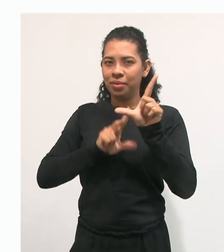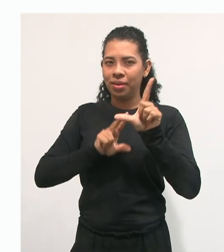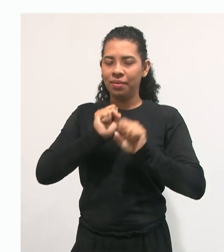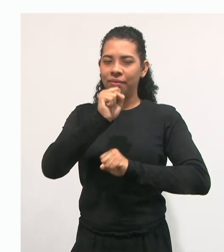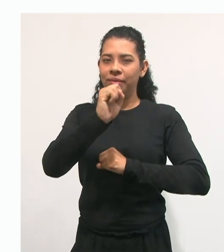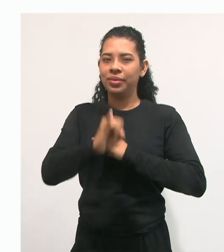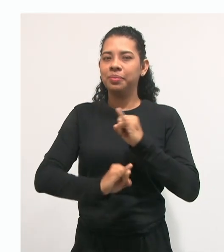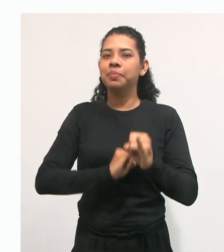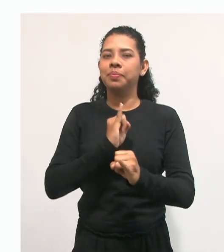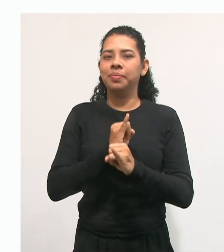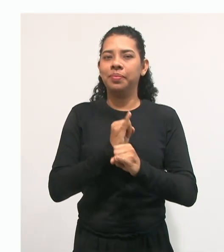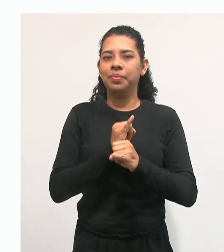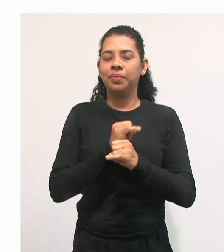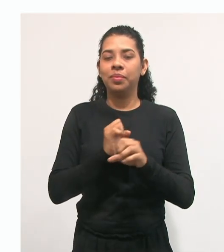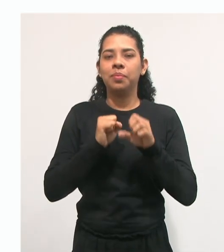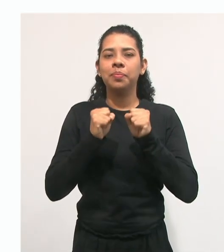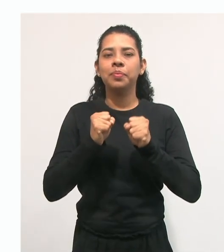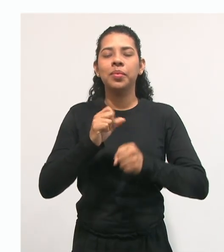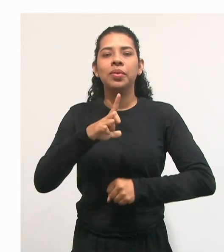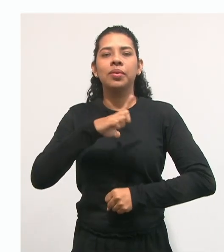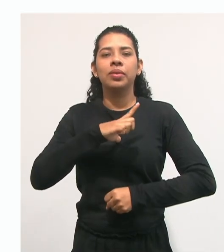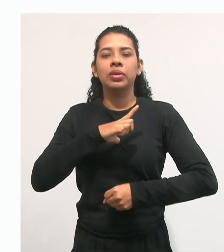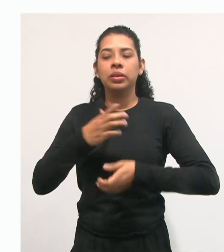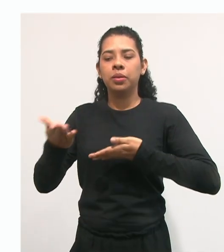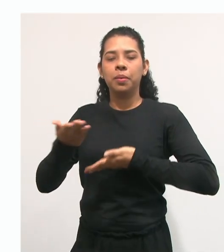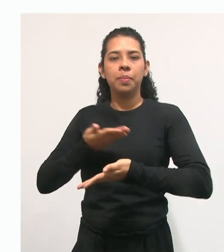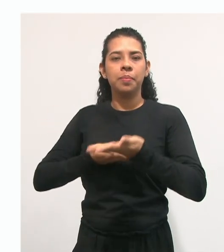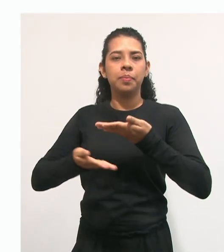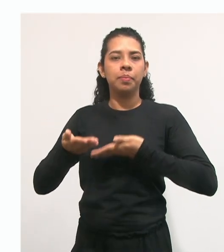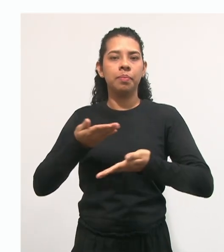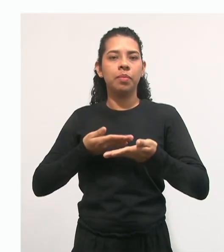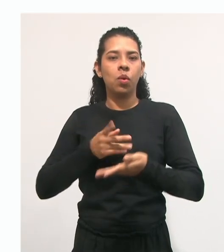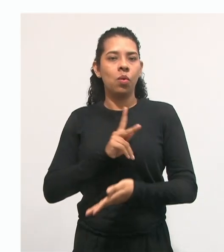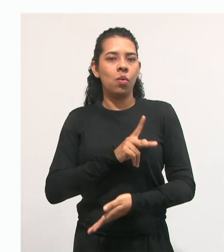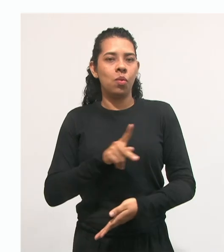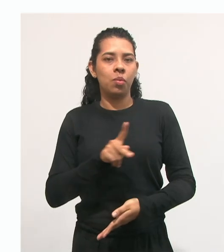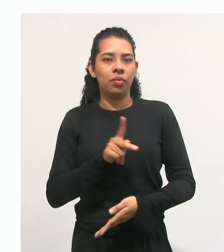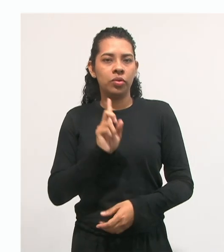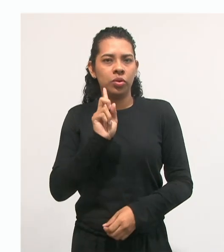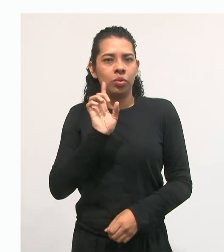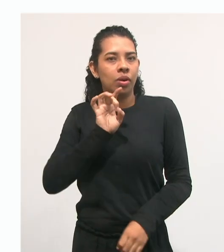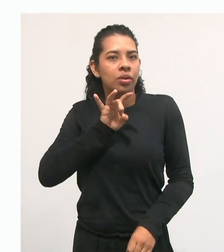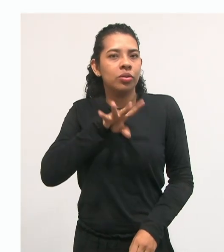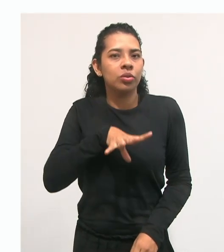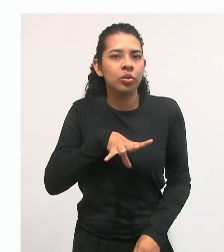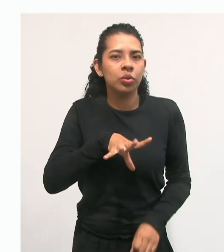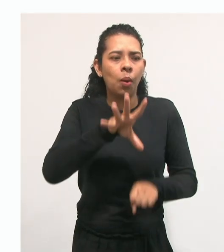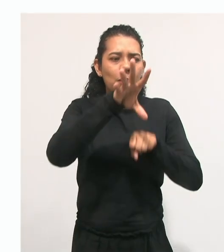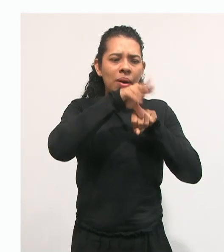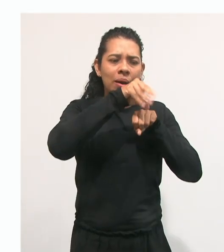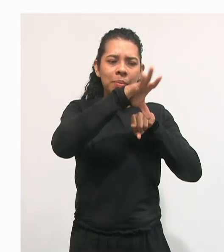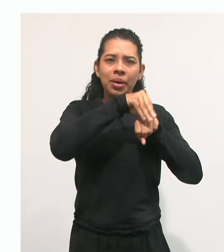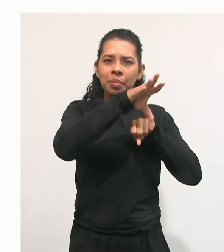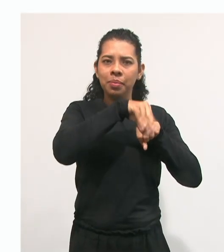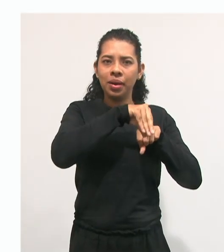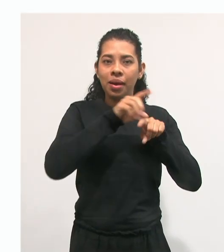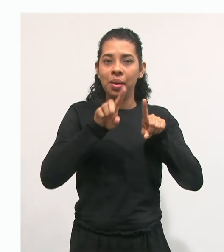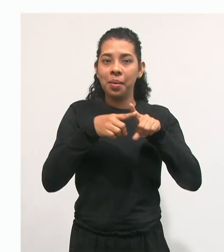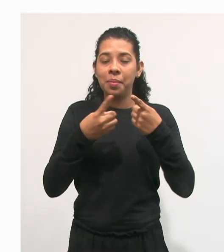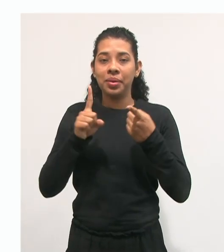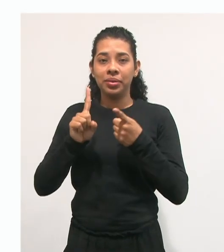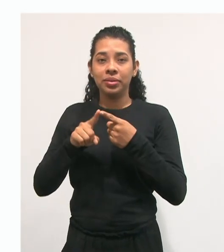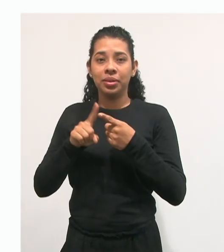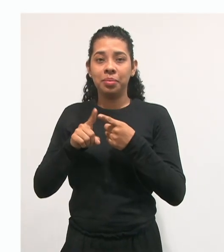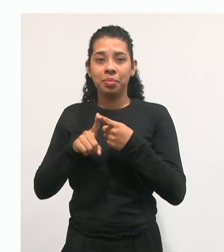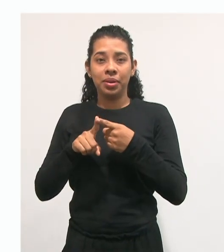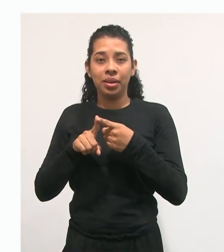interação. Aqui, o professor, ele não vai ser só aquele que detém o conhecimento. Os alunos, eles também participam nesse processo, né,